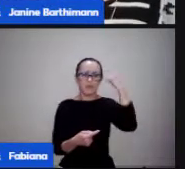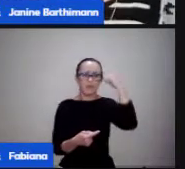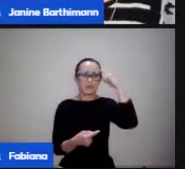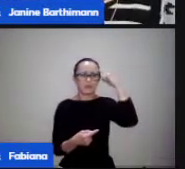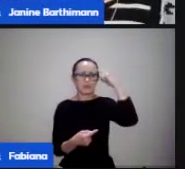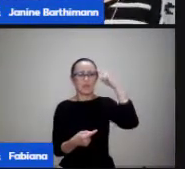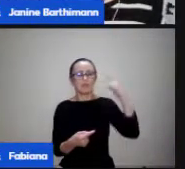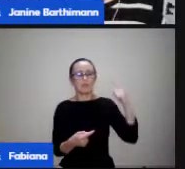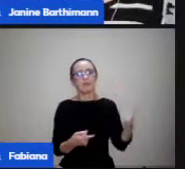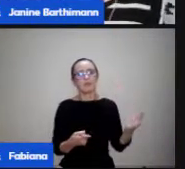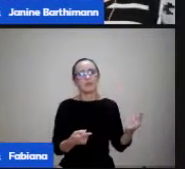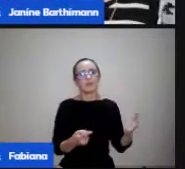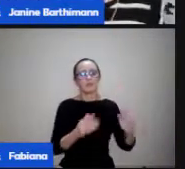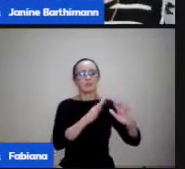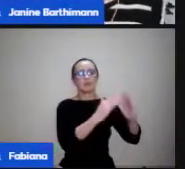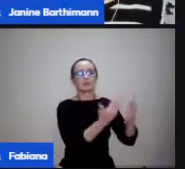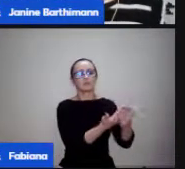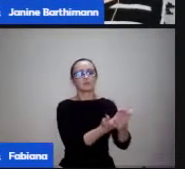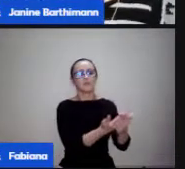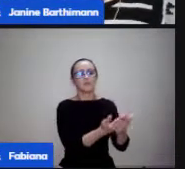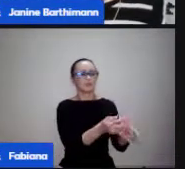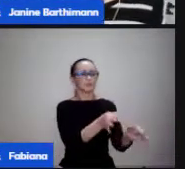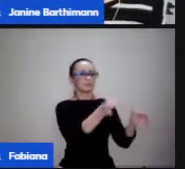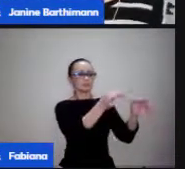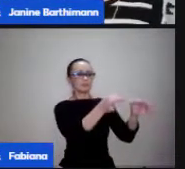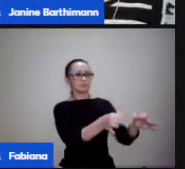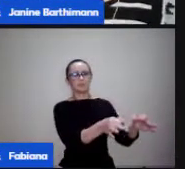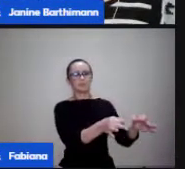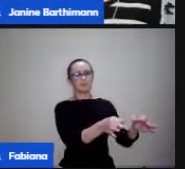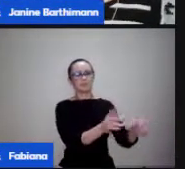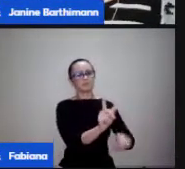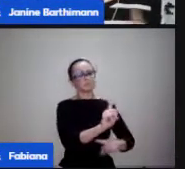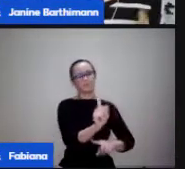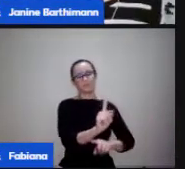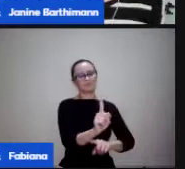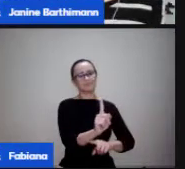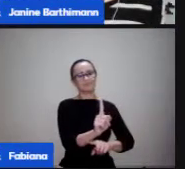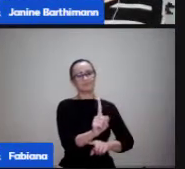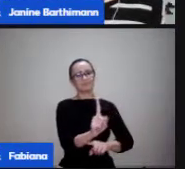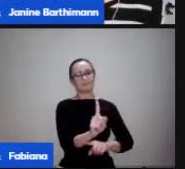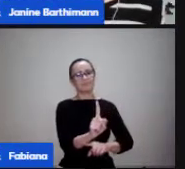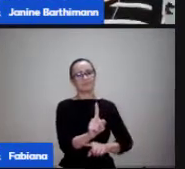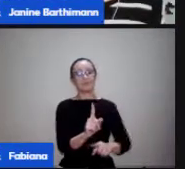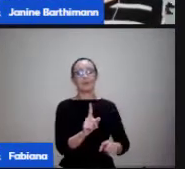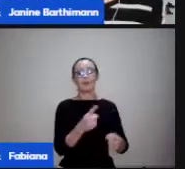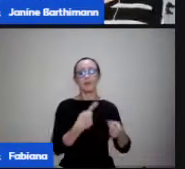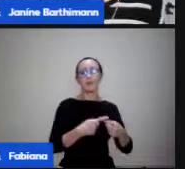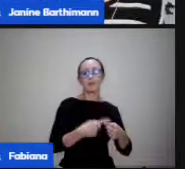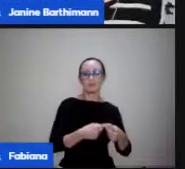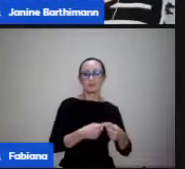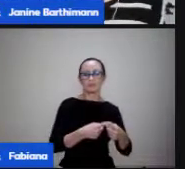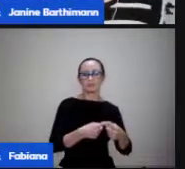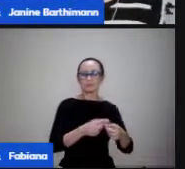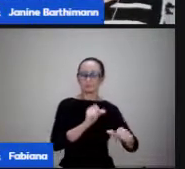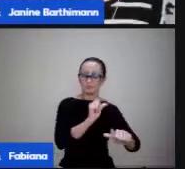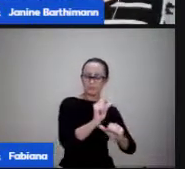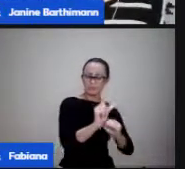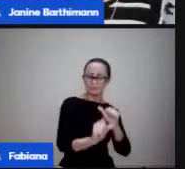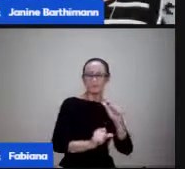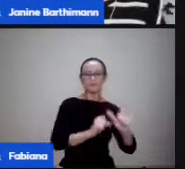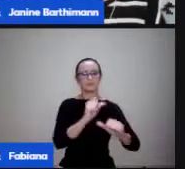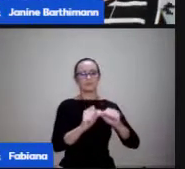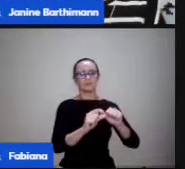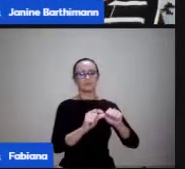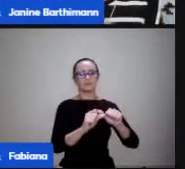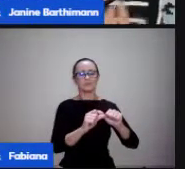estivesse trabalhando de uma forma correta ou coerente. Não. É devido às transformações e que nos faz